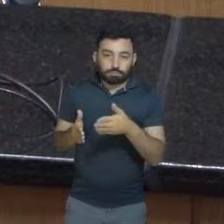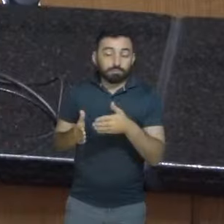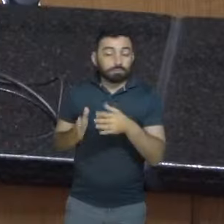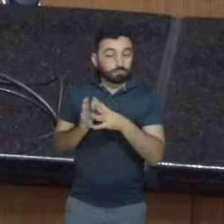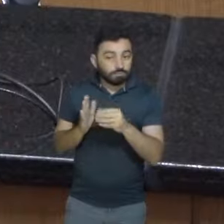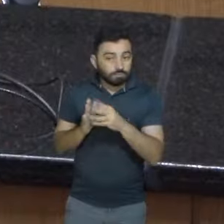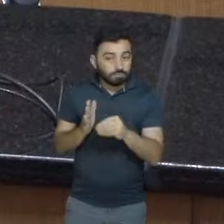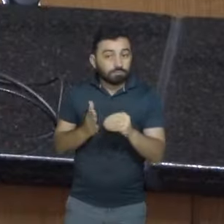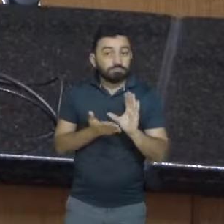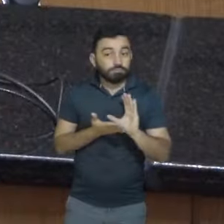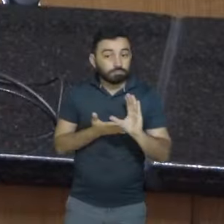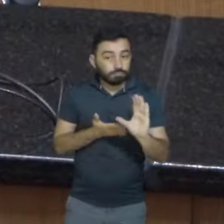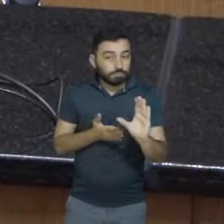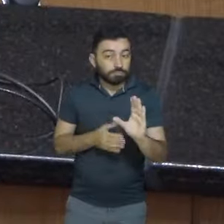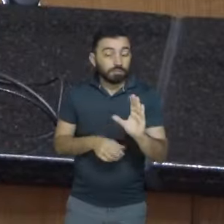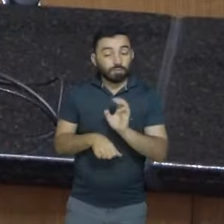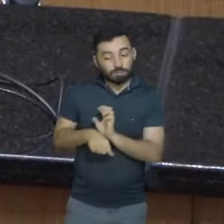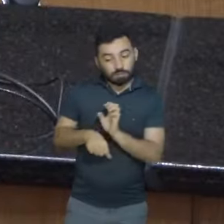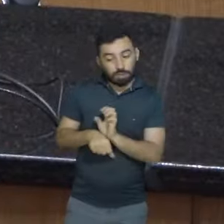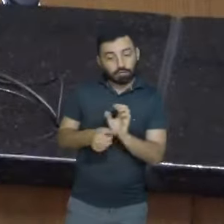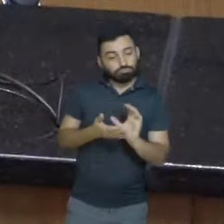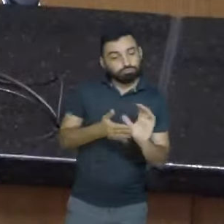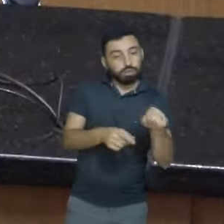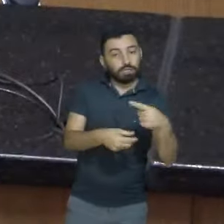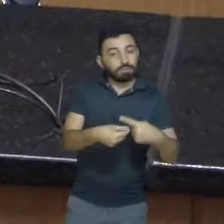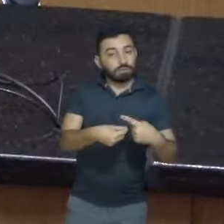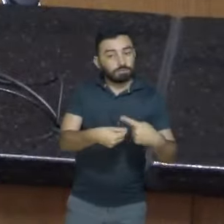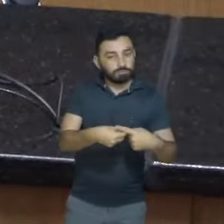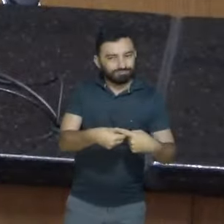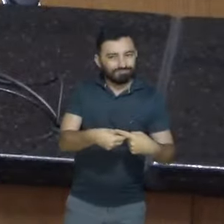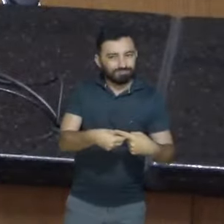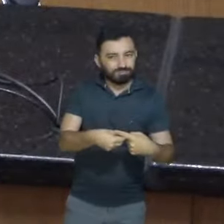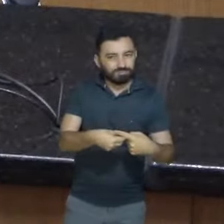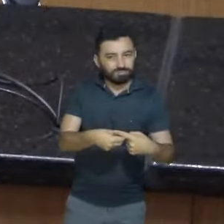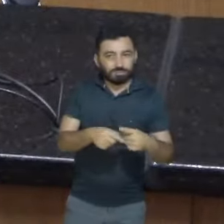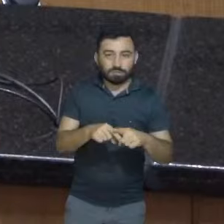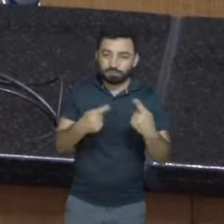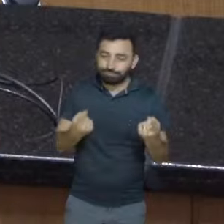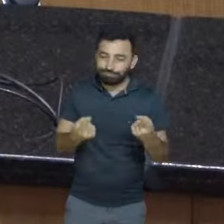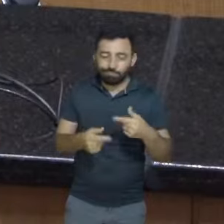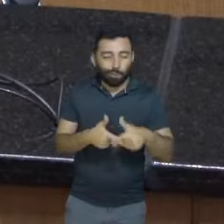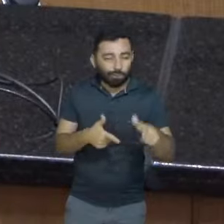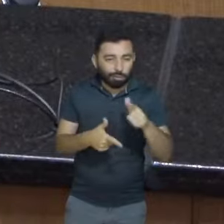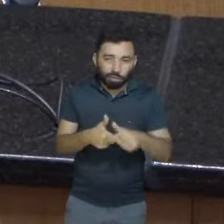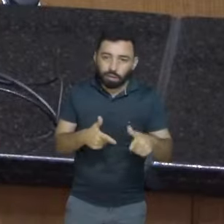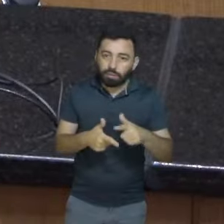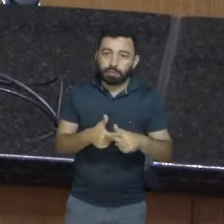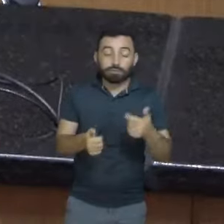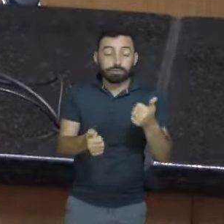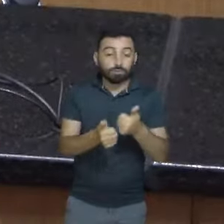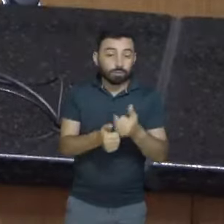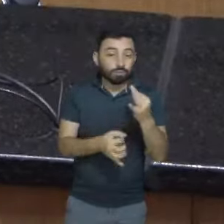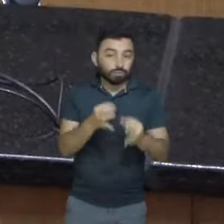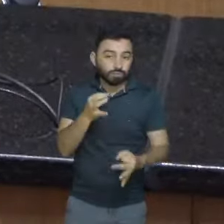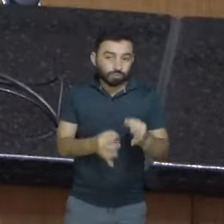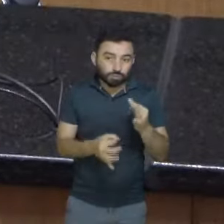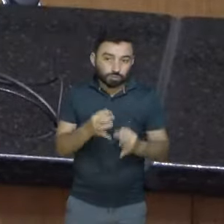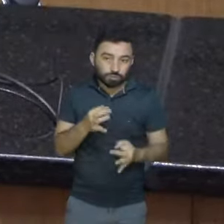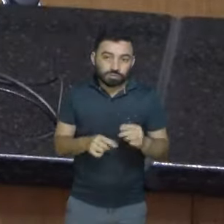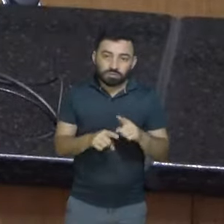transferência de recursos do Estado para os municípios. Deu aquele embrólio todo, o Tribunal de Justiça, né, o órgão especial,